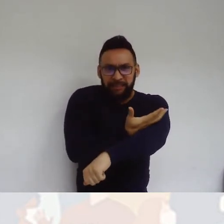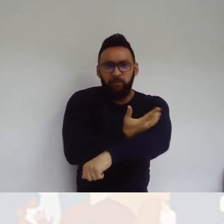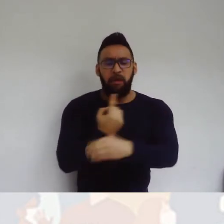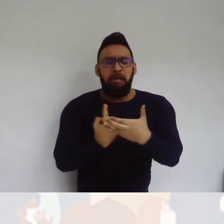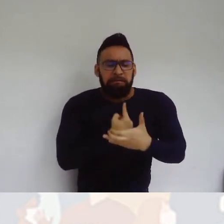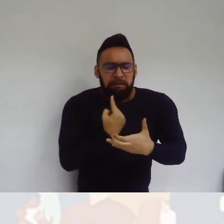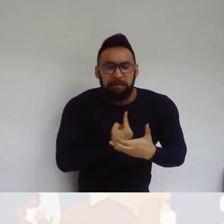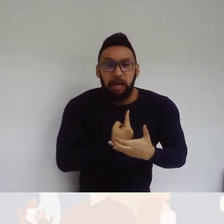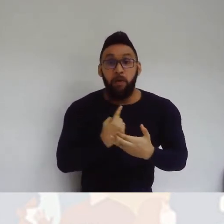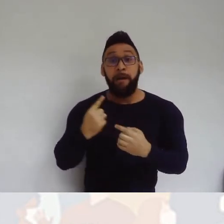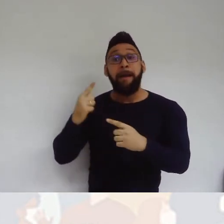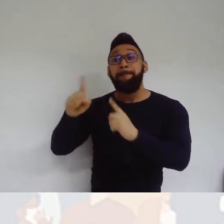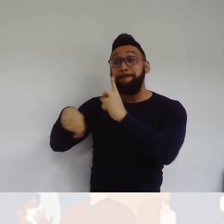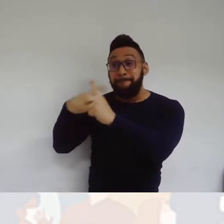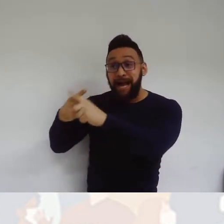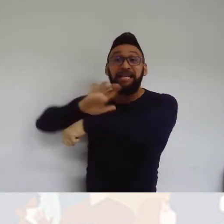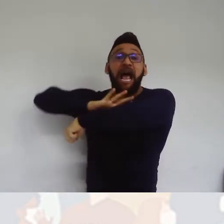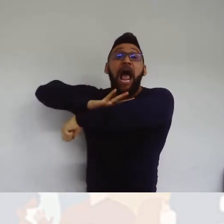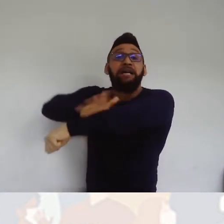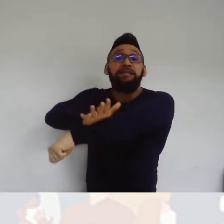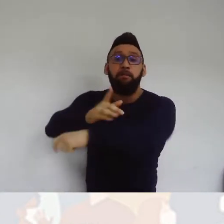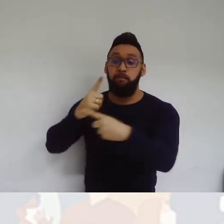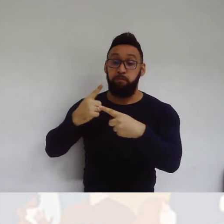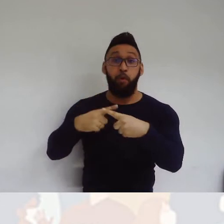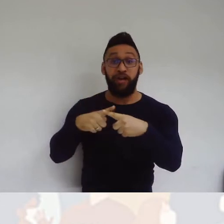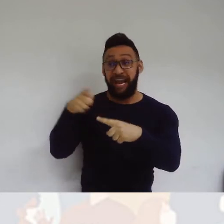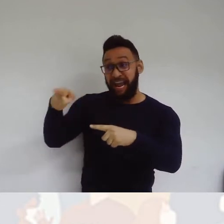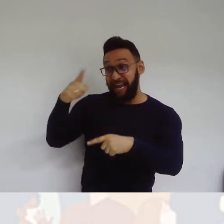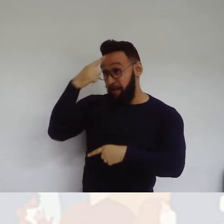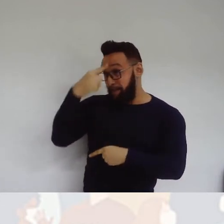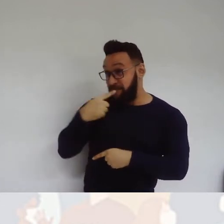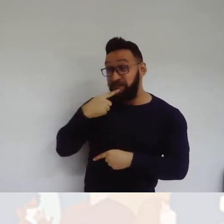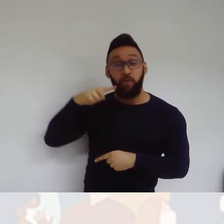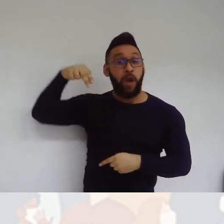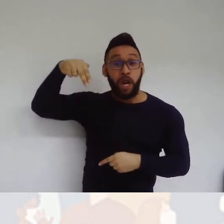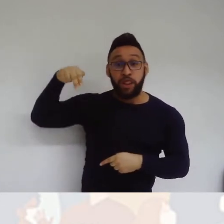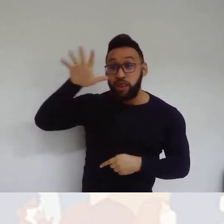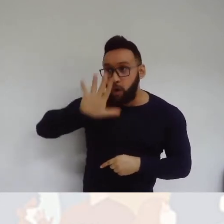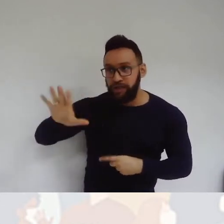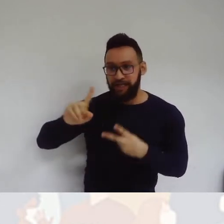ao ser um homem nordestino, negro?